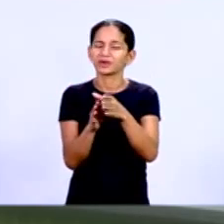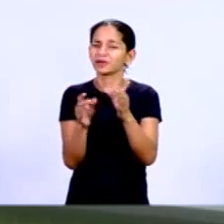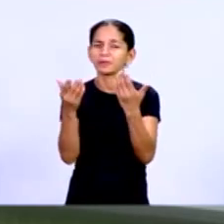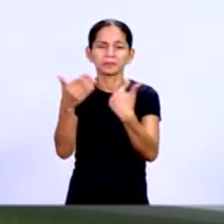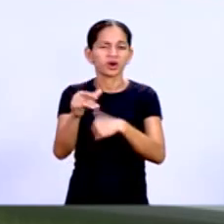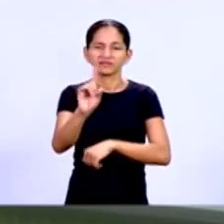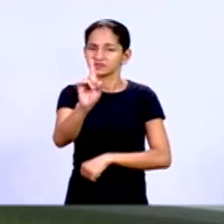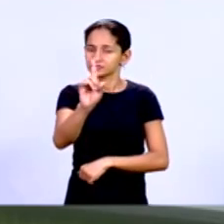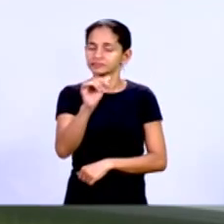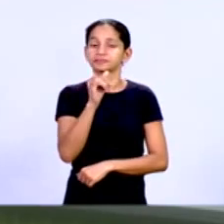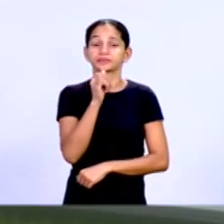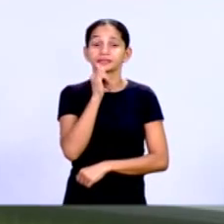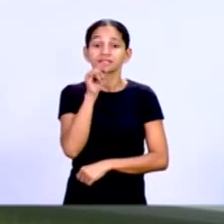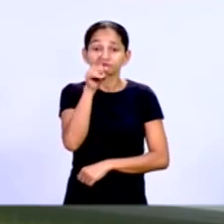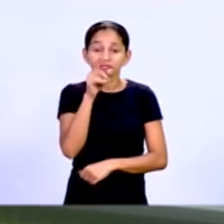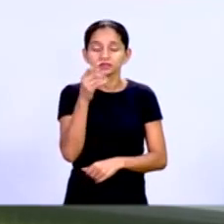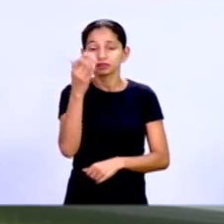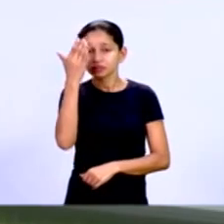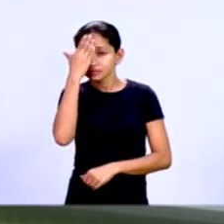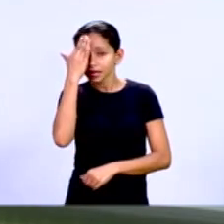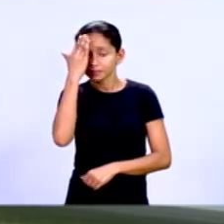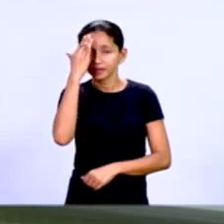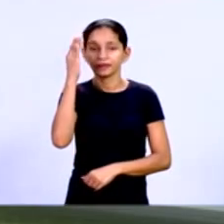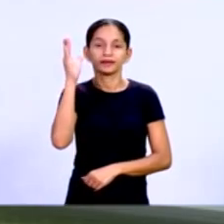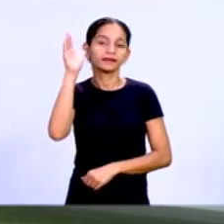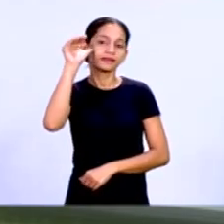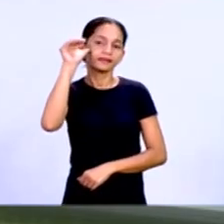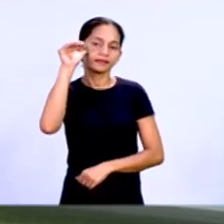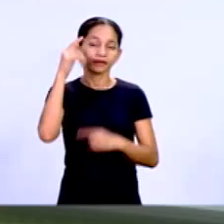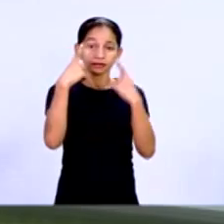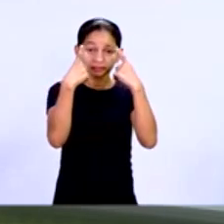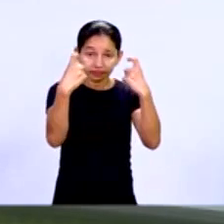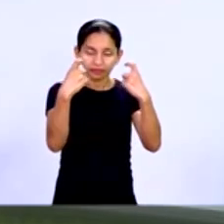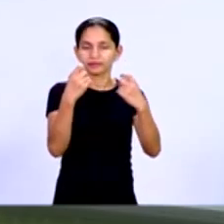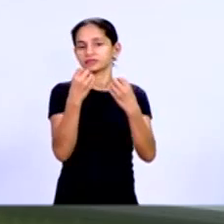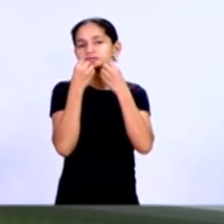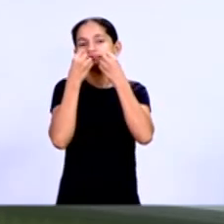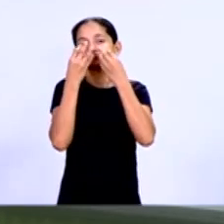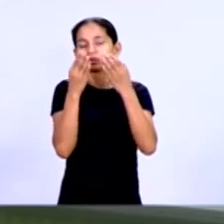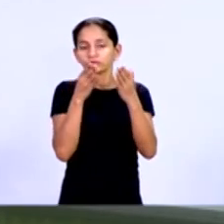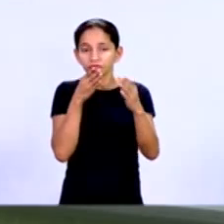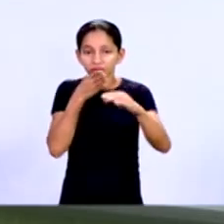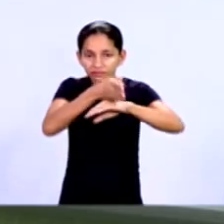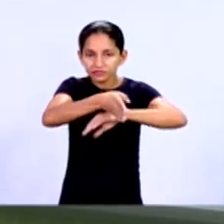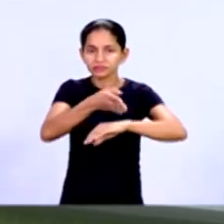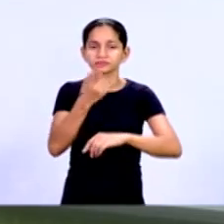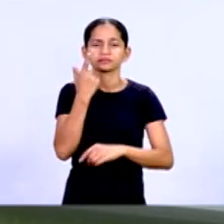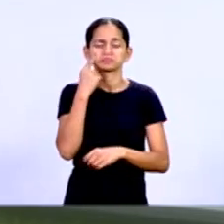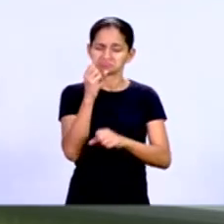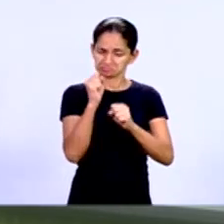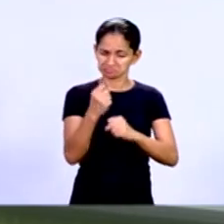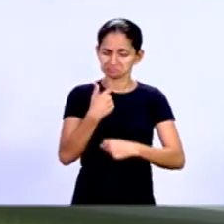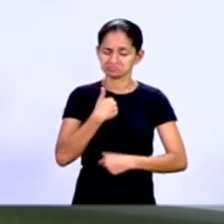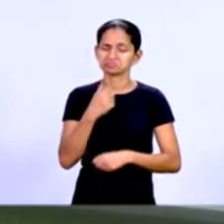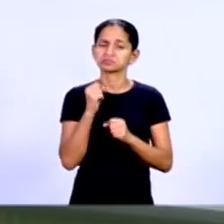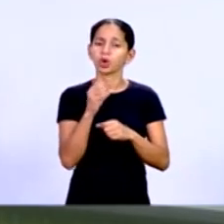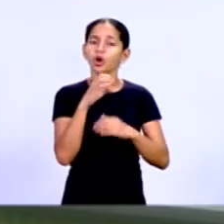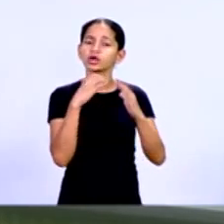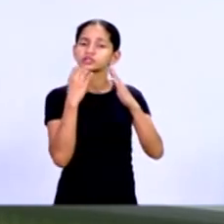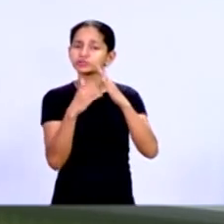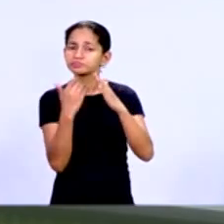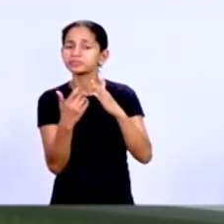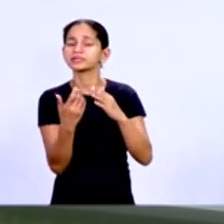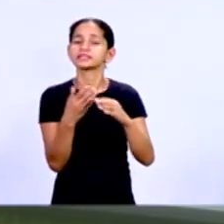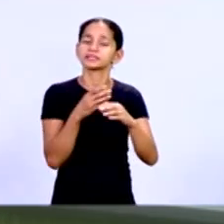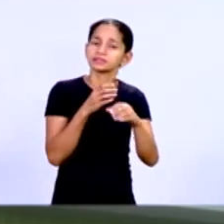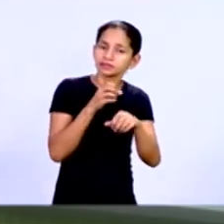assunto para que você dê continuidade ao que você está aprendendo no seu curso, para que você possa fazer uma avaliação e possa orientar o empresário ou quem lhe